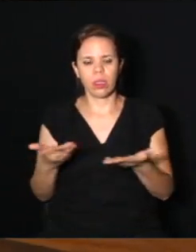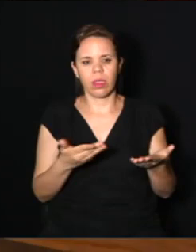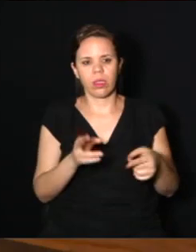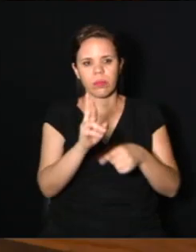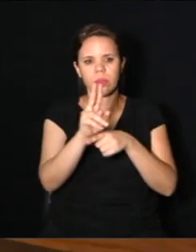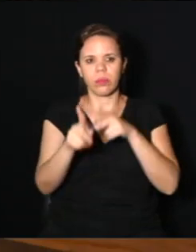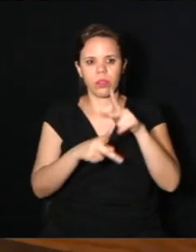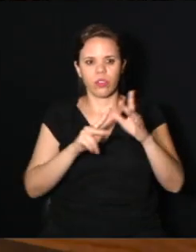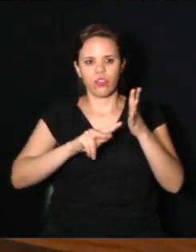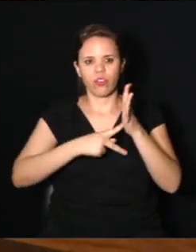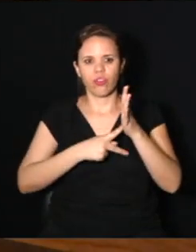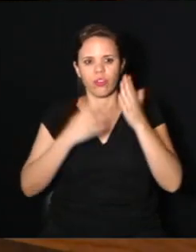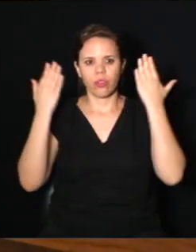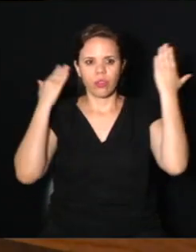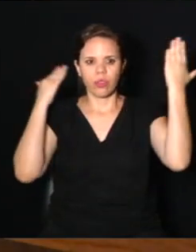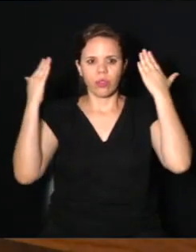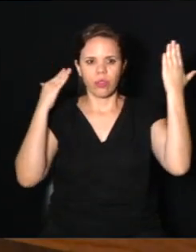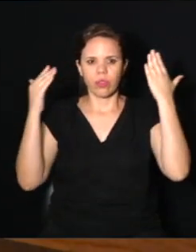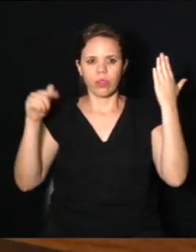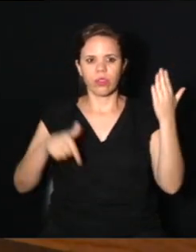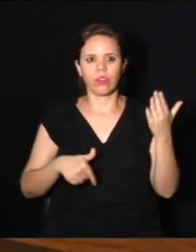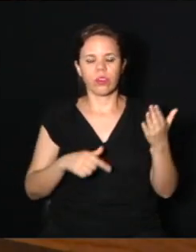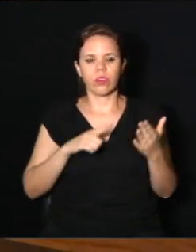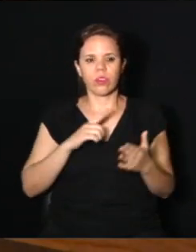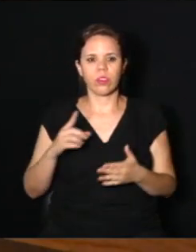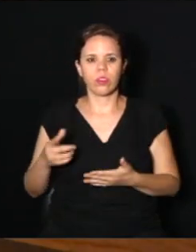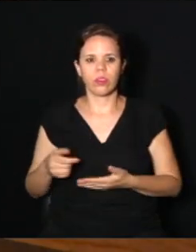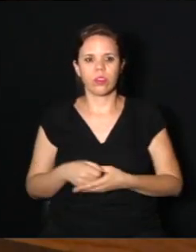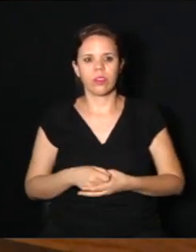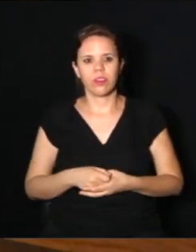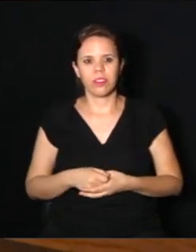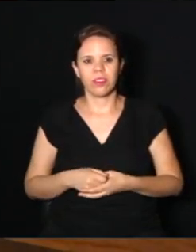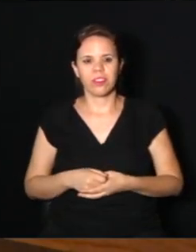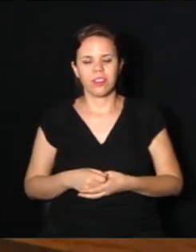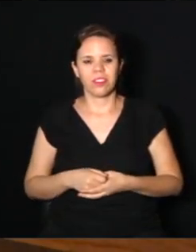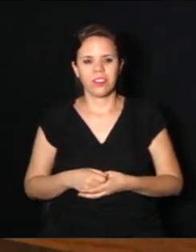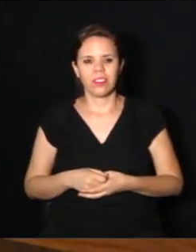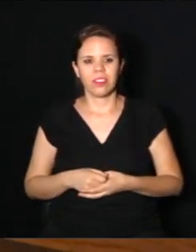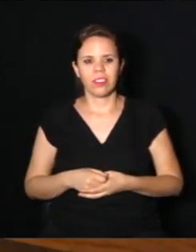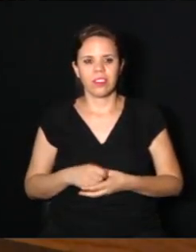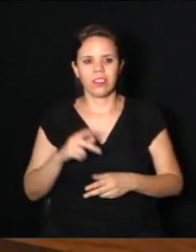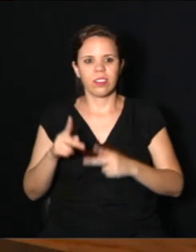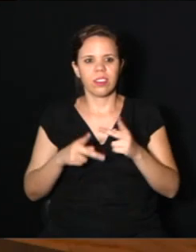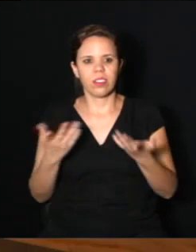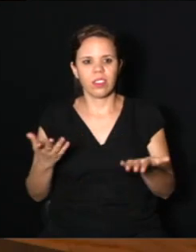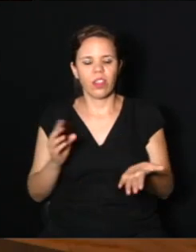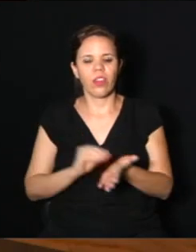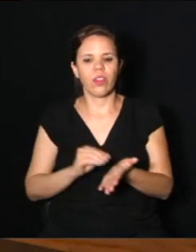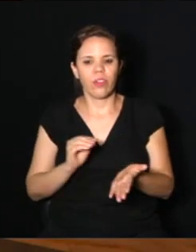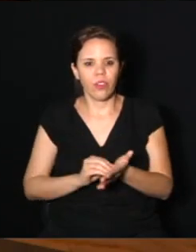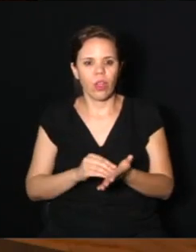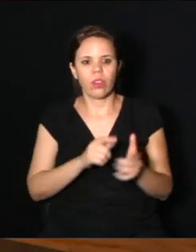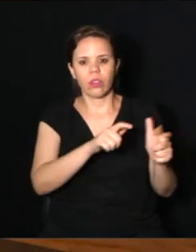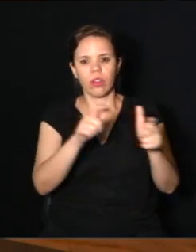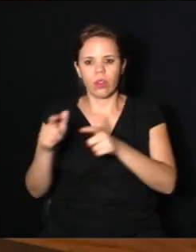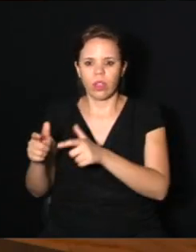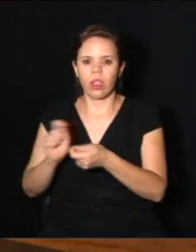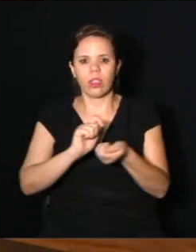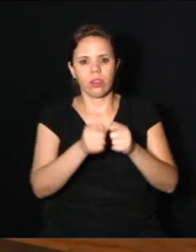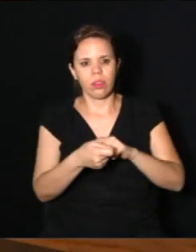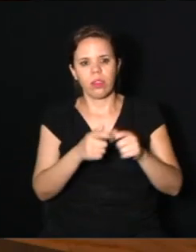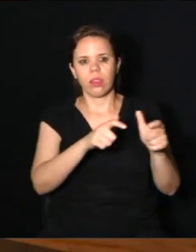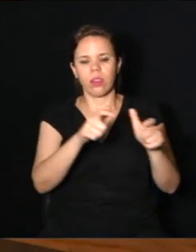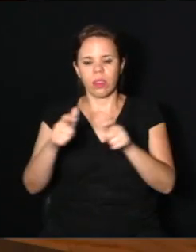do Sindicato dos Psicólogos, que pelo que eu entendi está a caminho, mas as queixas dizem respeito à ausência de local adequado para a guarda de material